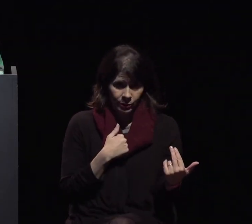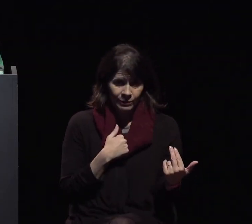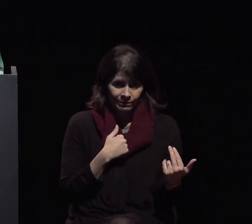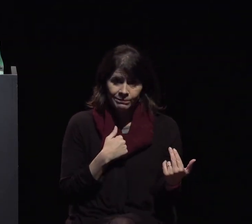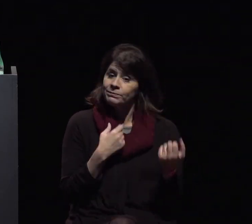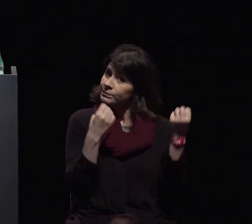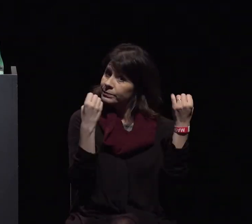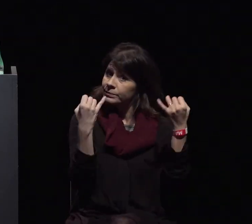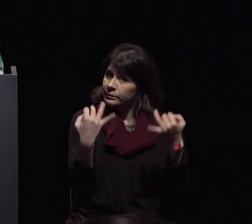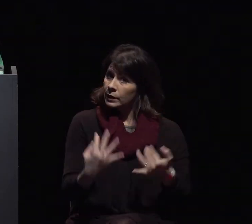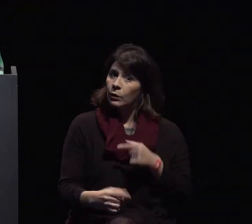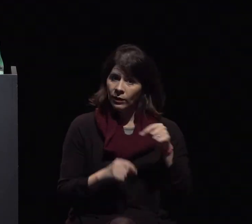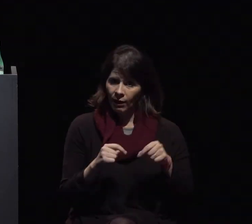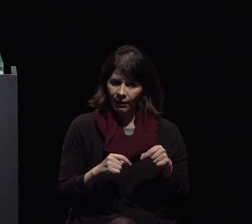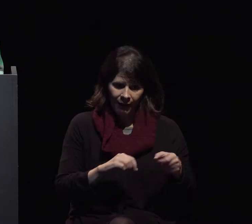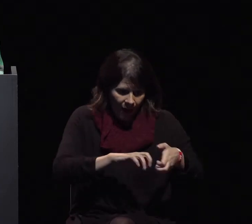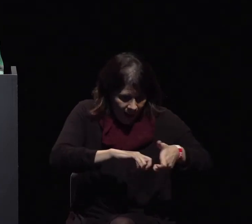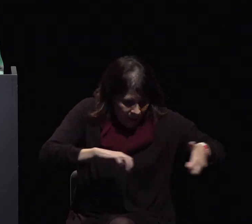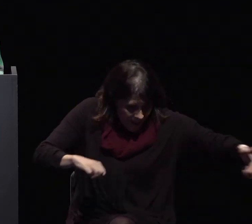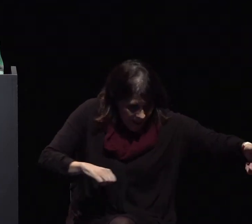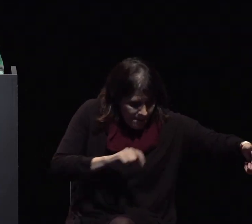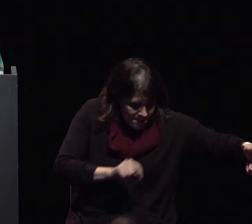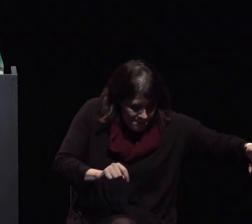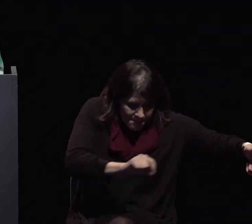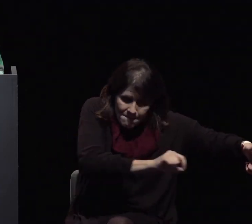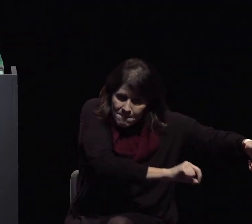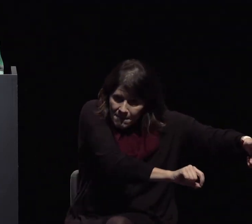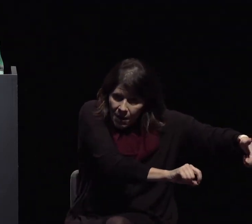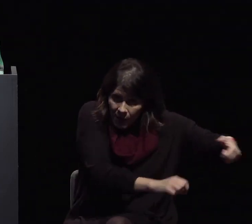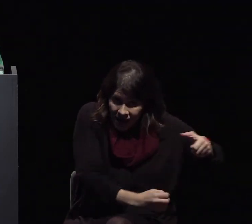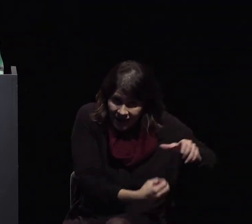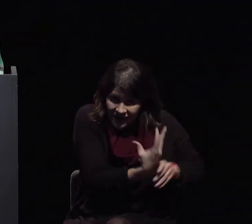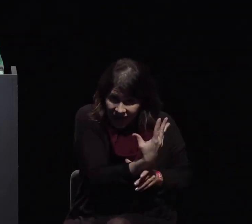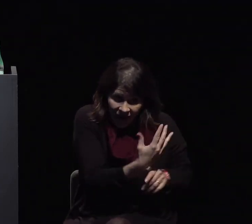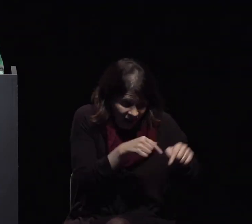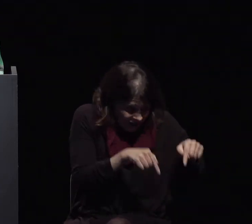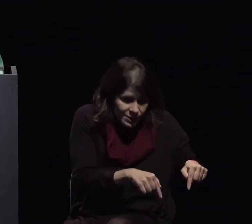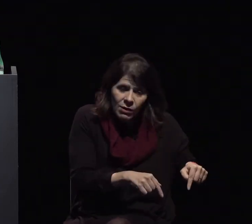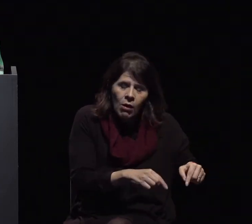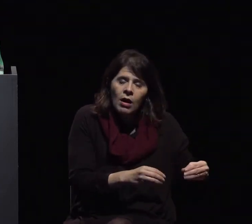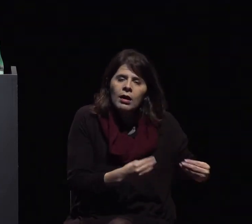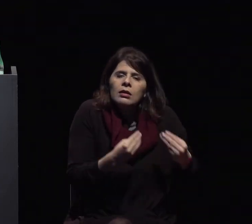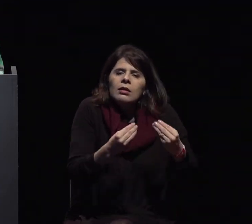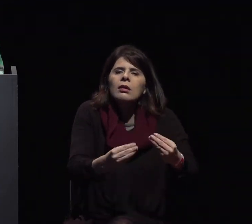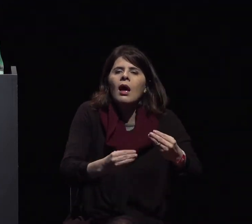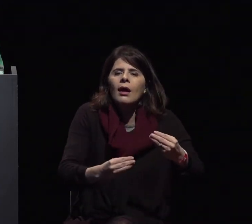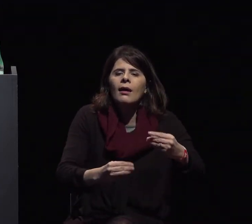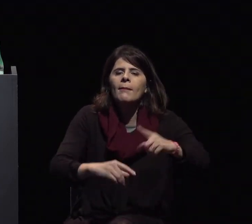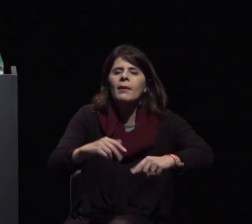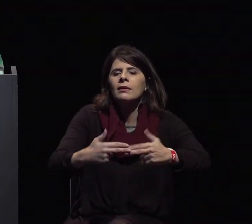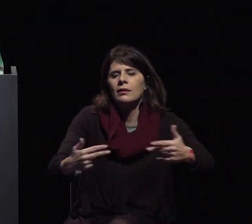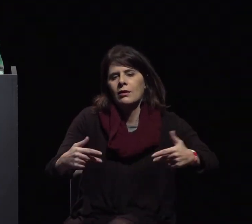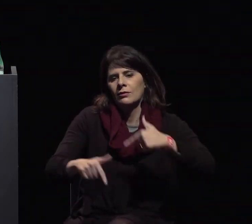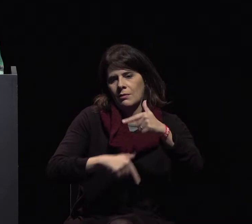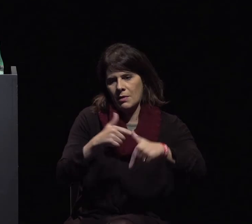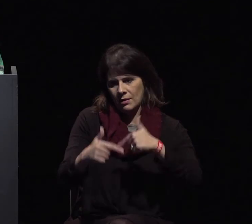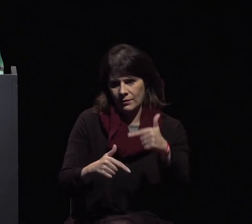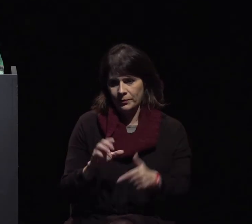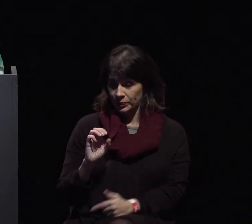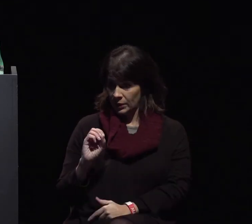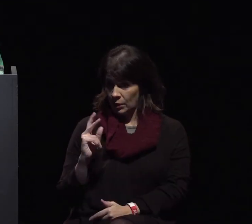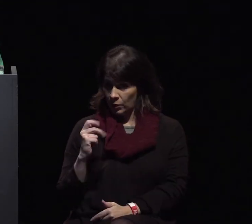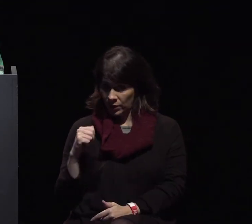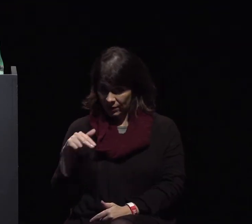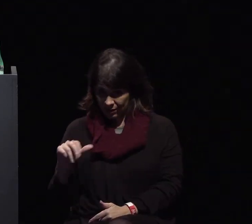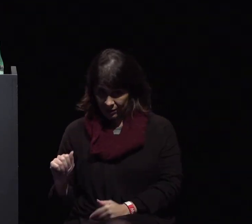isso, para mim, criar mapas é ferramenta de trabalho. Como a Rona falou no comecinho, eu trabalhei na